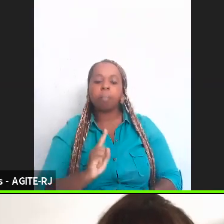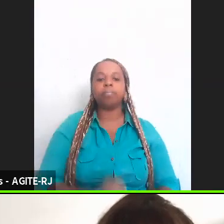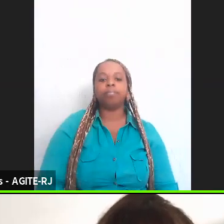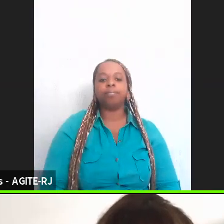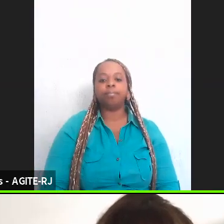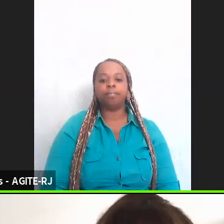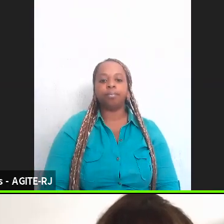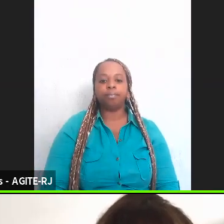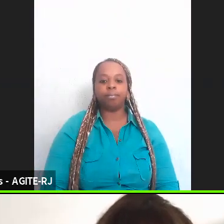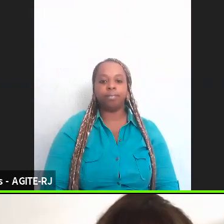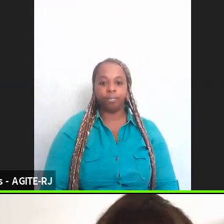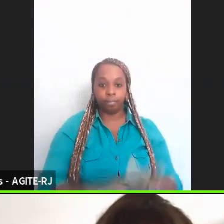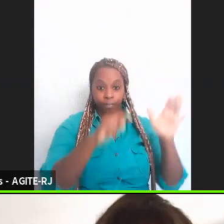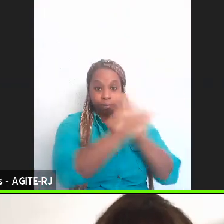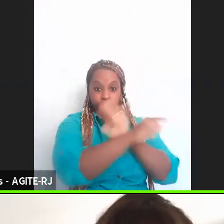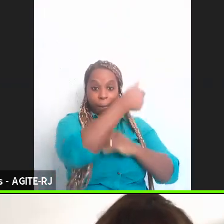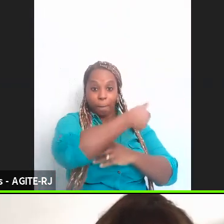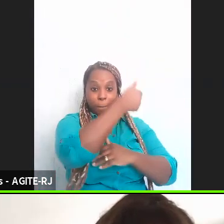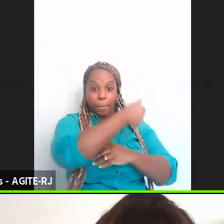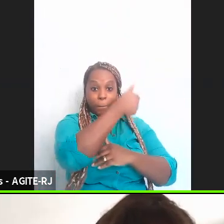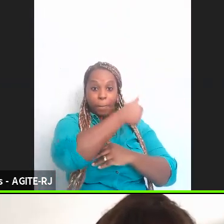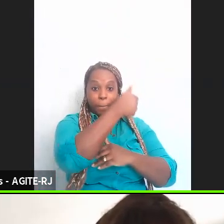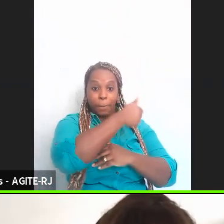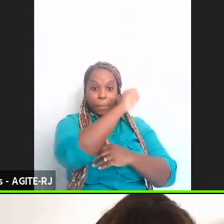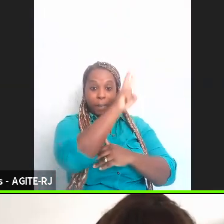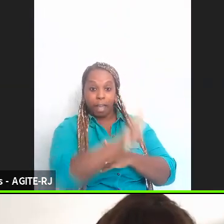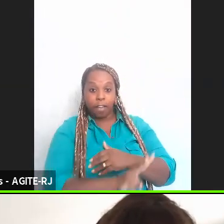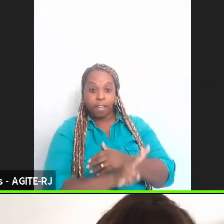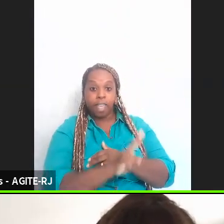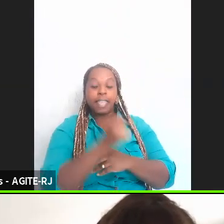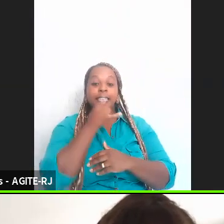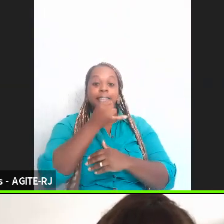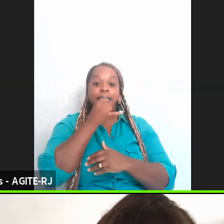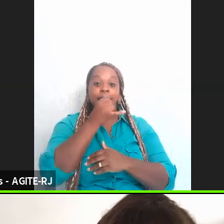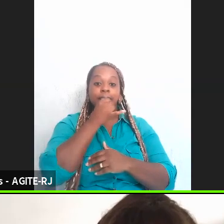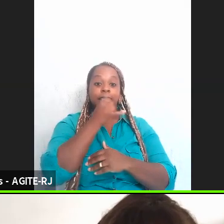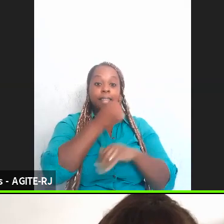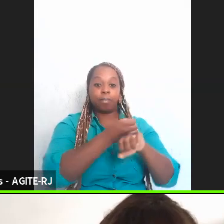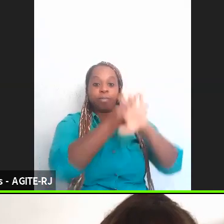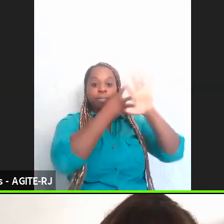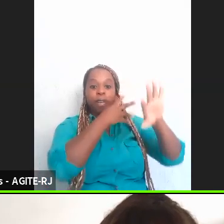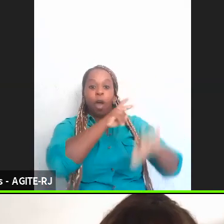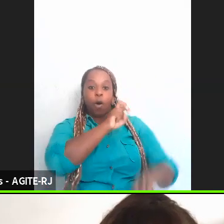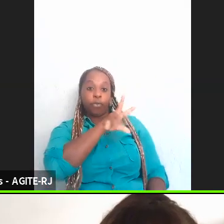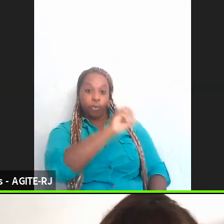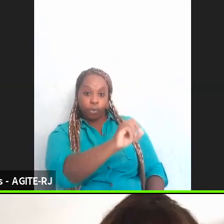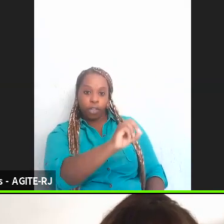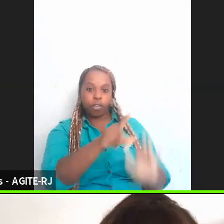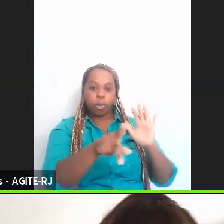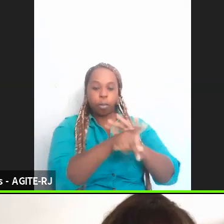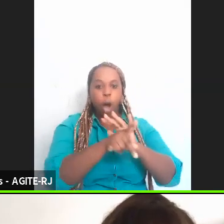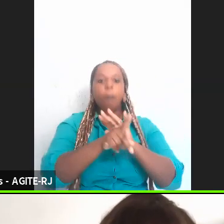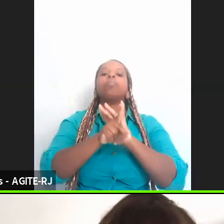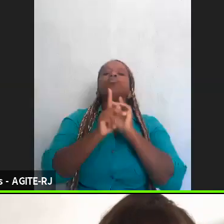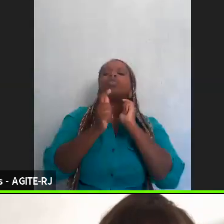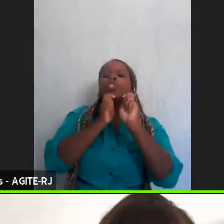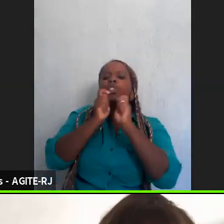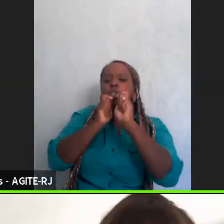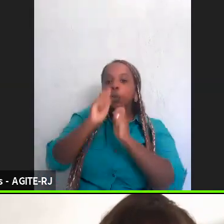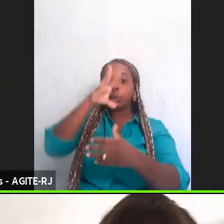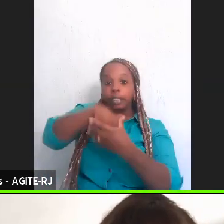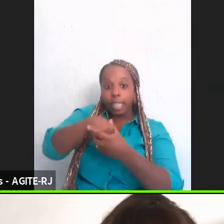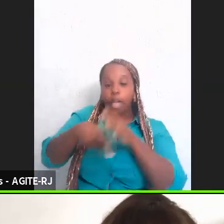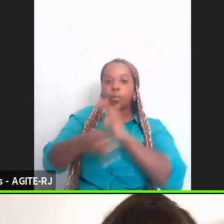Bom, então vamos lá pela primeira. A primeira vez que eu fiz a TV ao vivo foi aquele discurso do Rose Garden, do Bill Clinton.